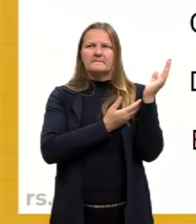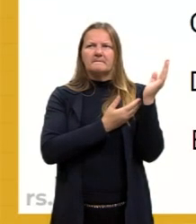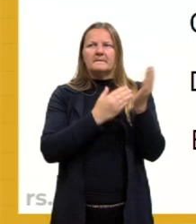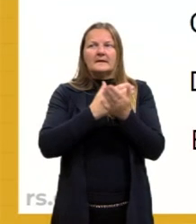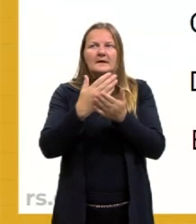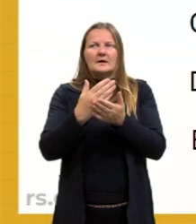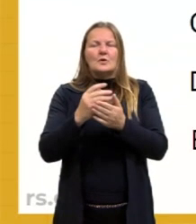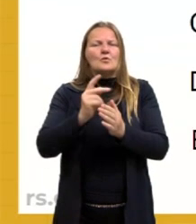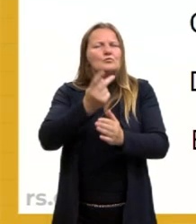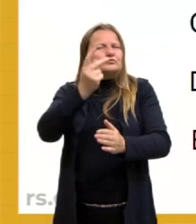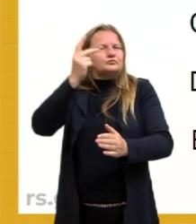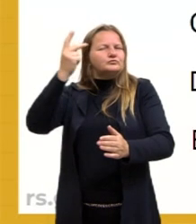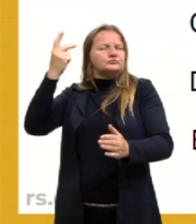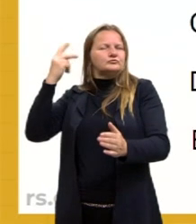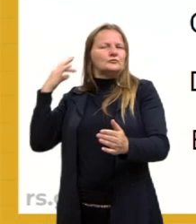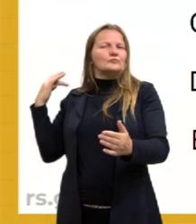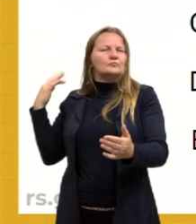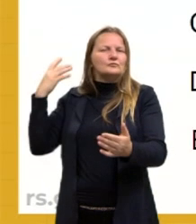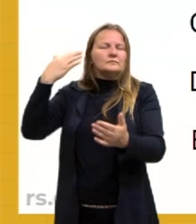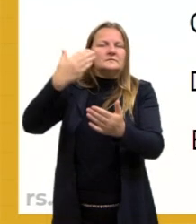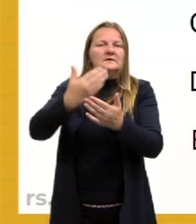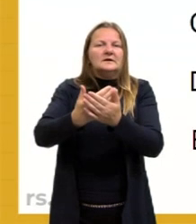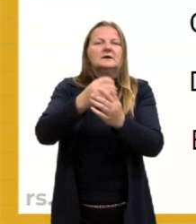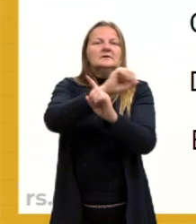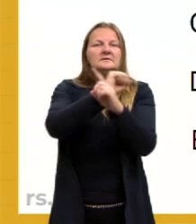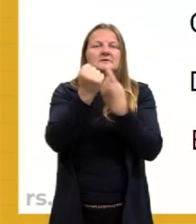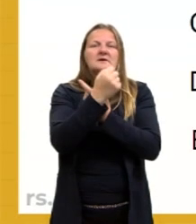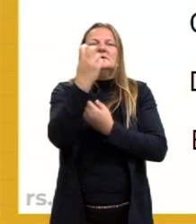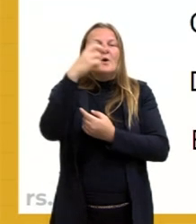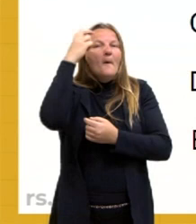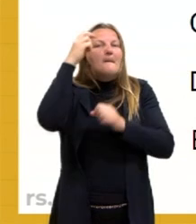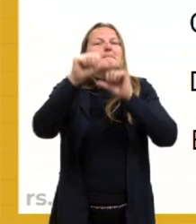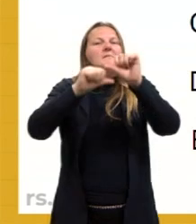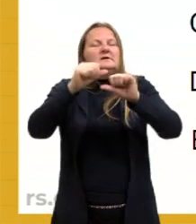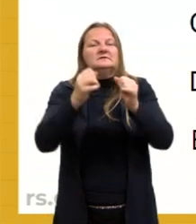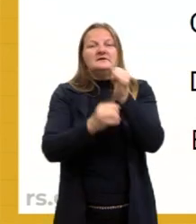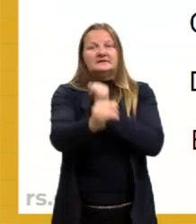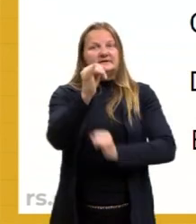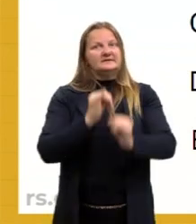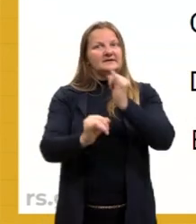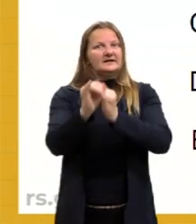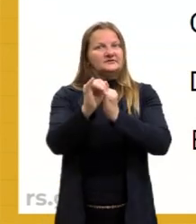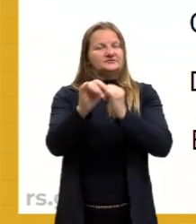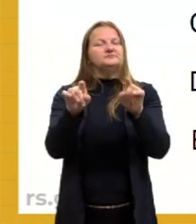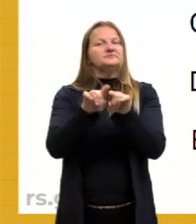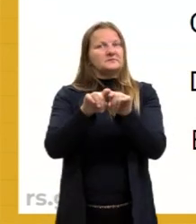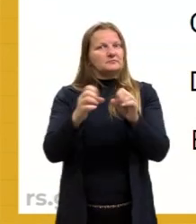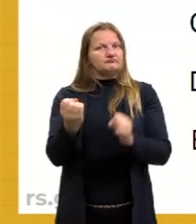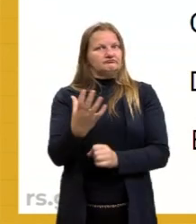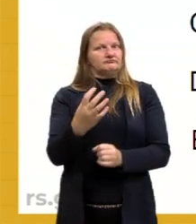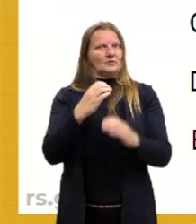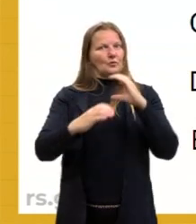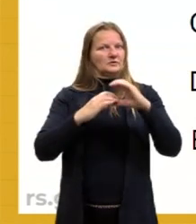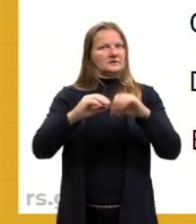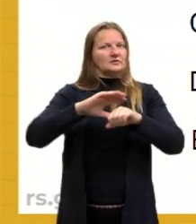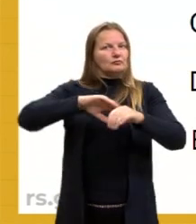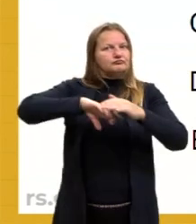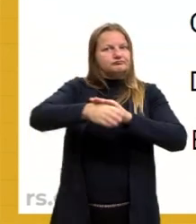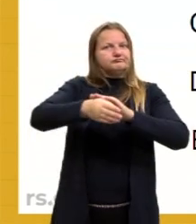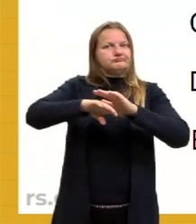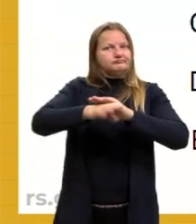longo da história várias implicações socioculturais com a internet as transformações da comunicação humana